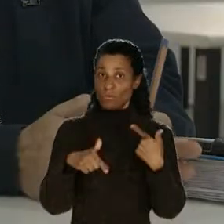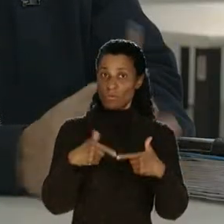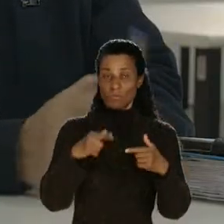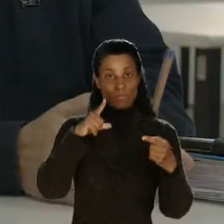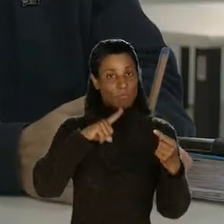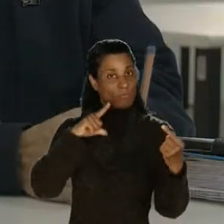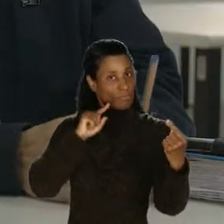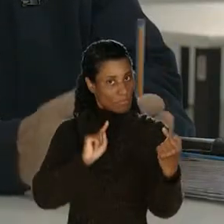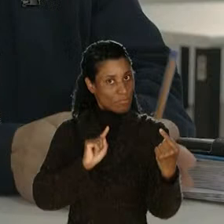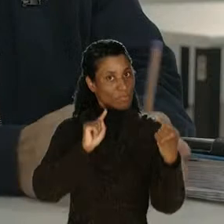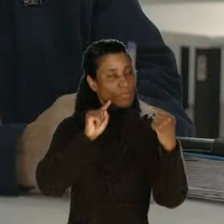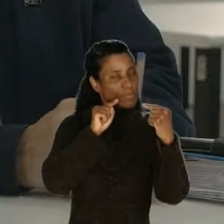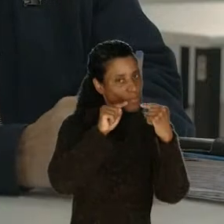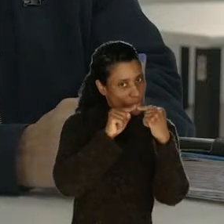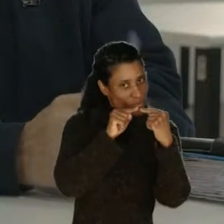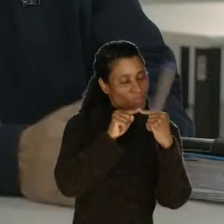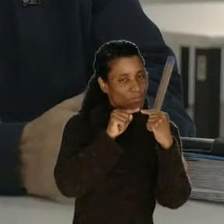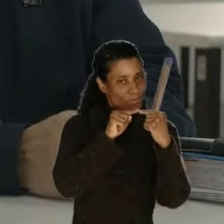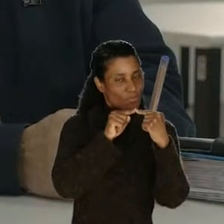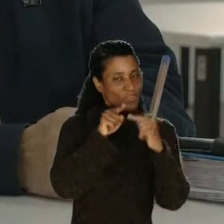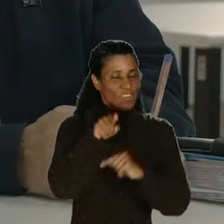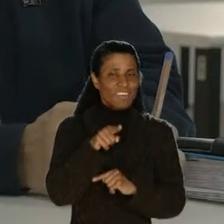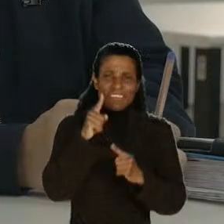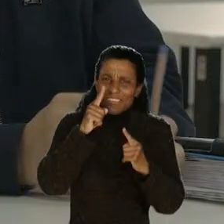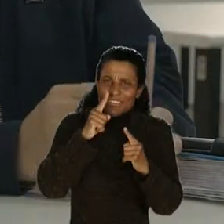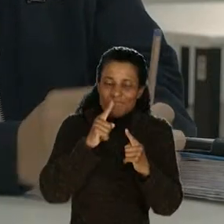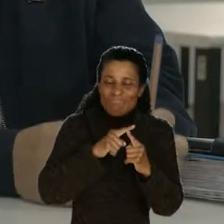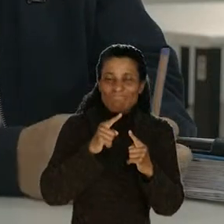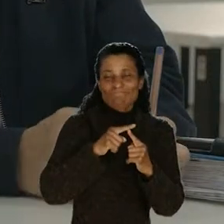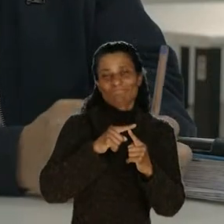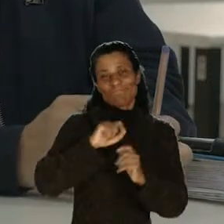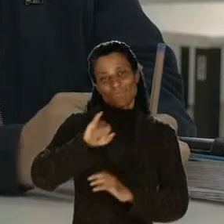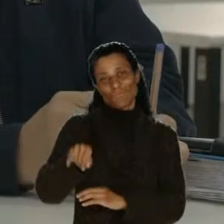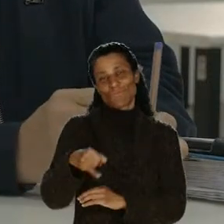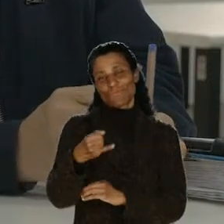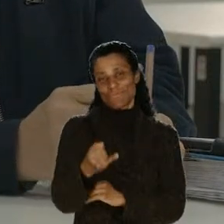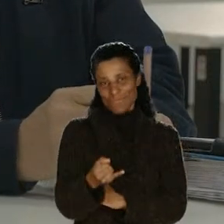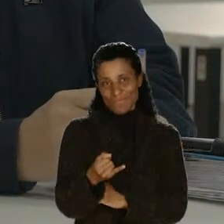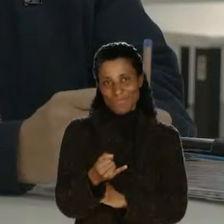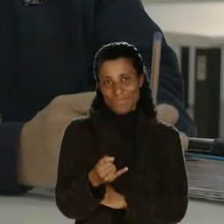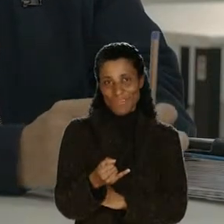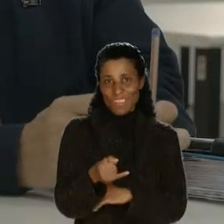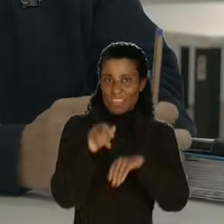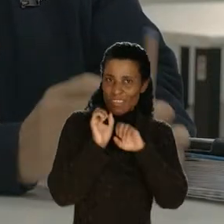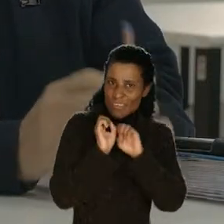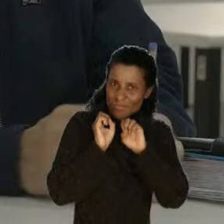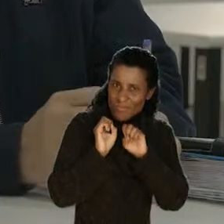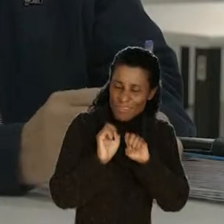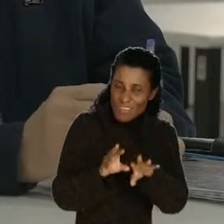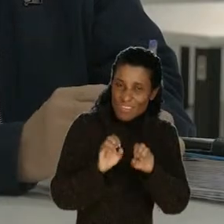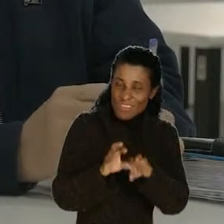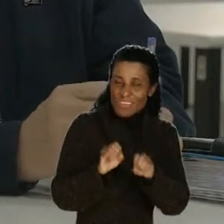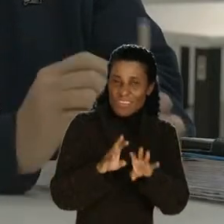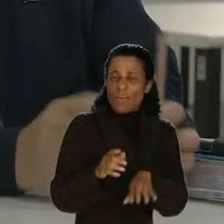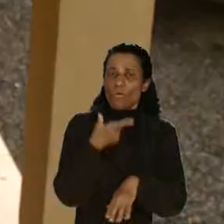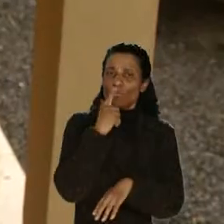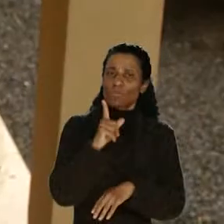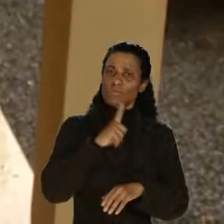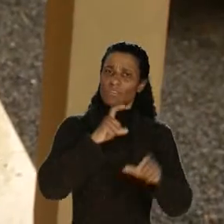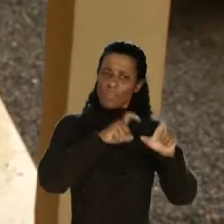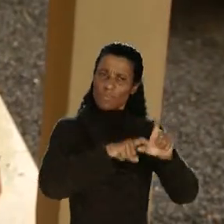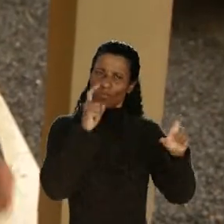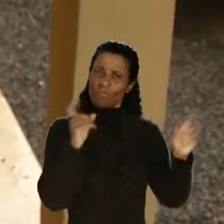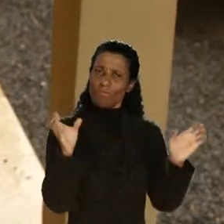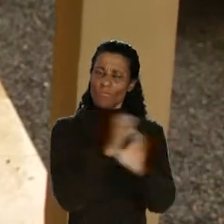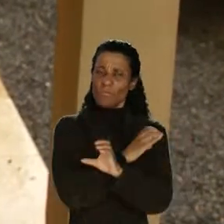nosso trabalho visa e busca esse tipo de oportunidade, dar ao educando a questão